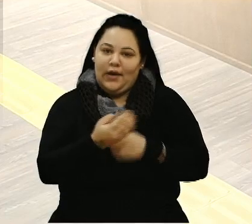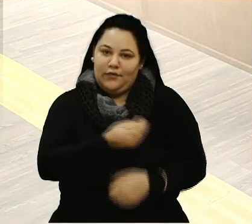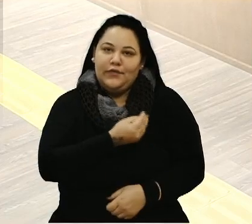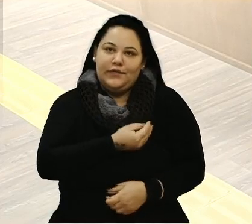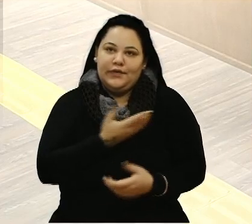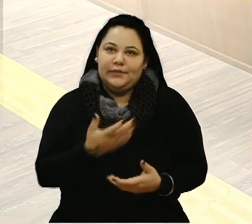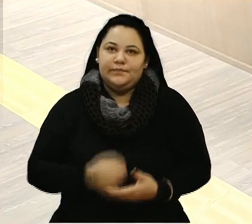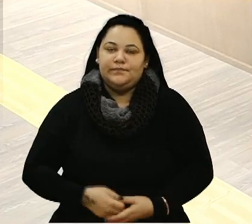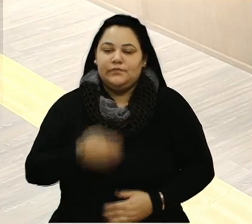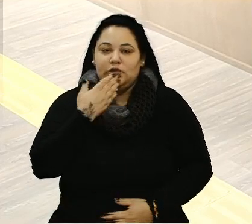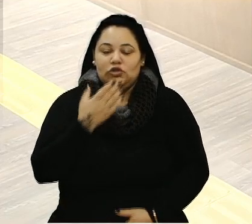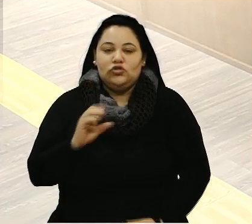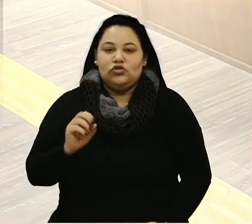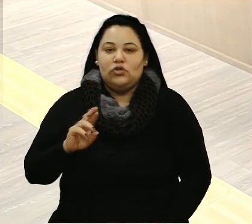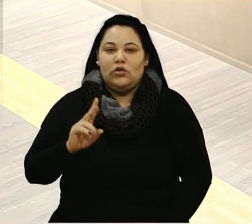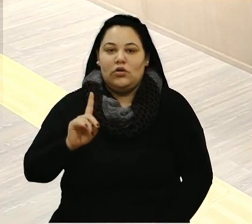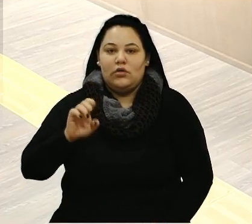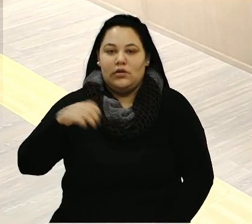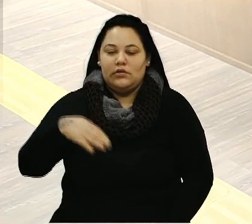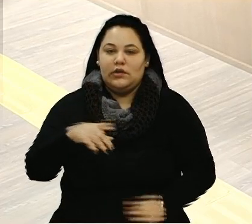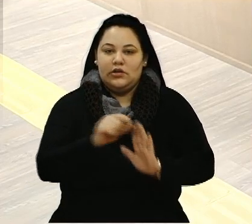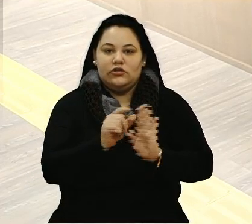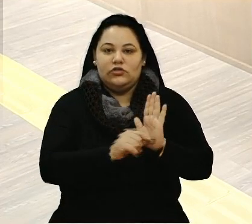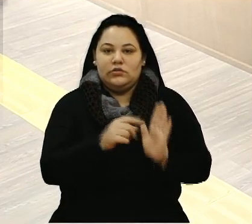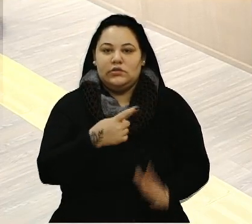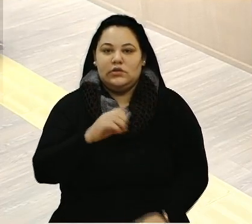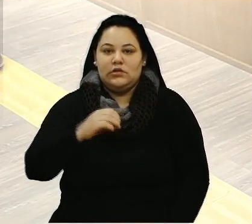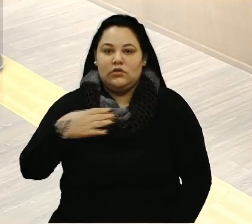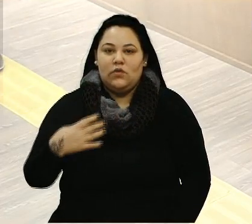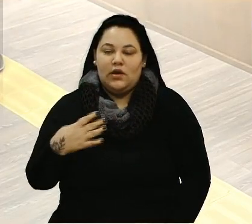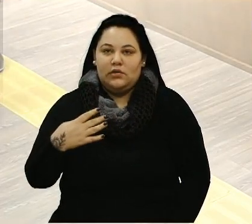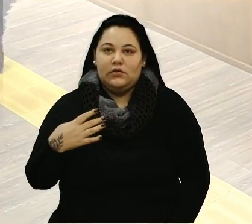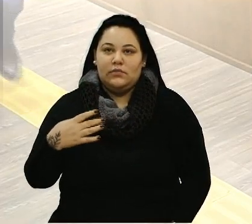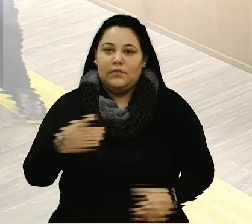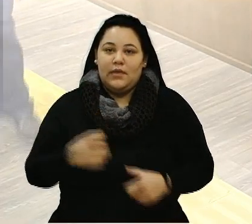de ordem, presidente. Artigo 104, prolongamento do horário devido aos